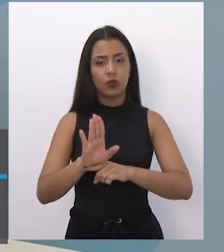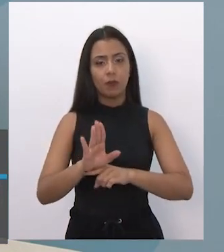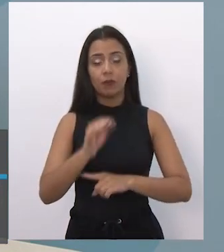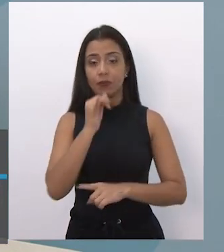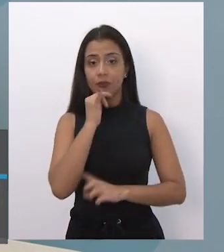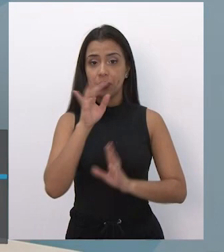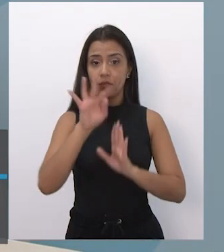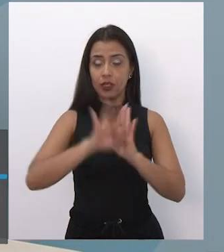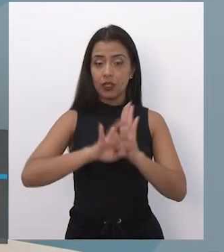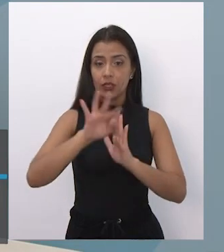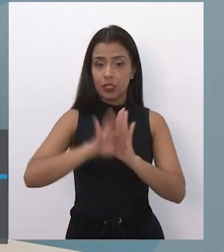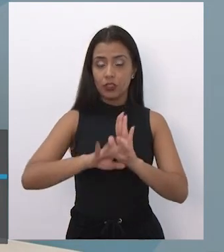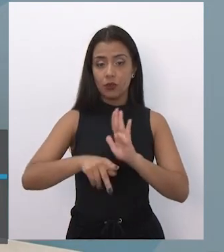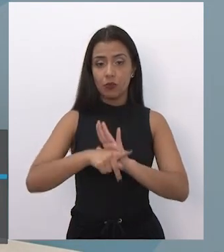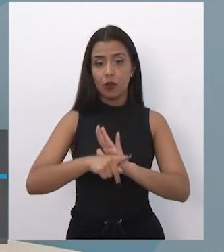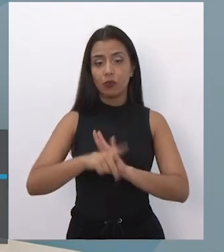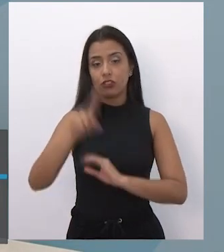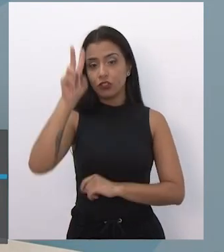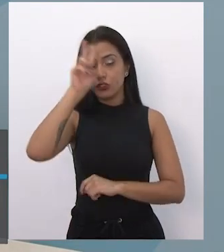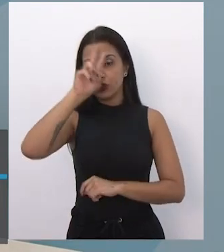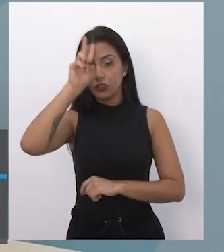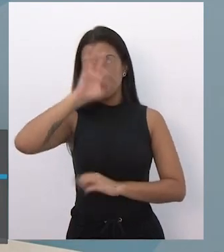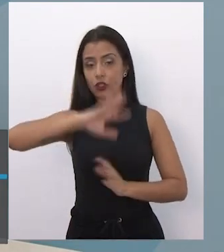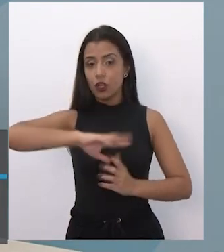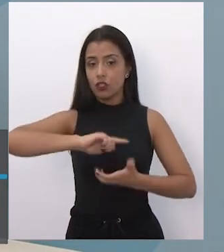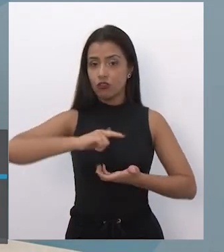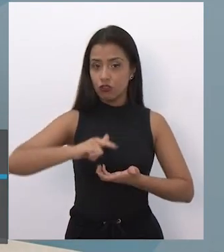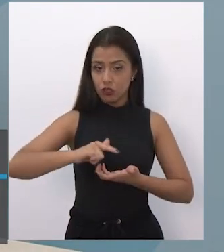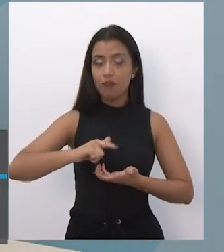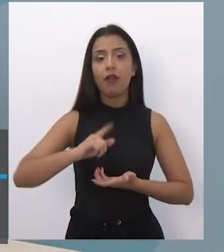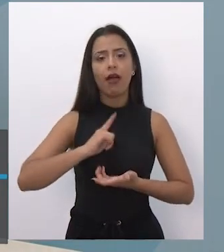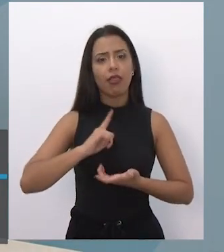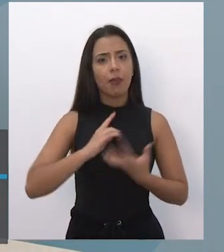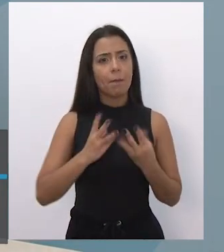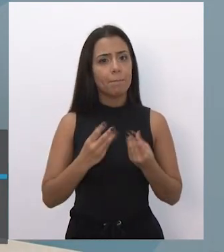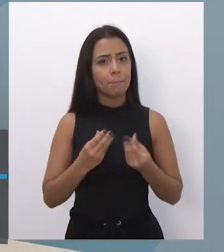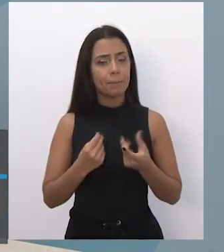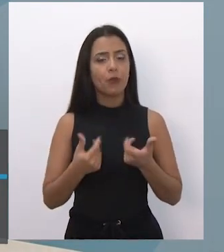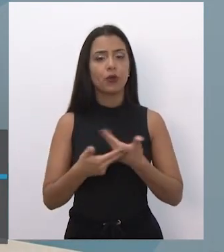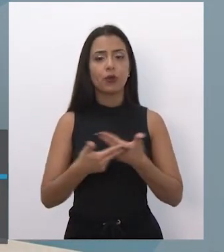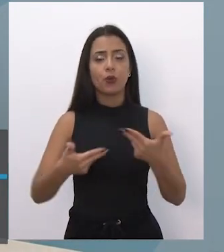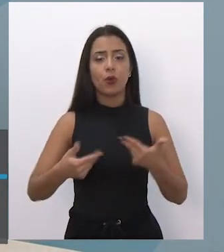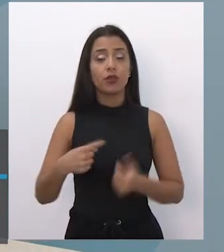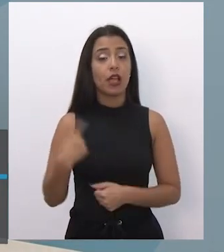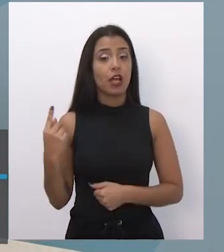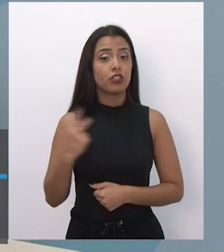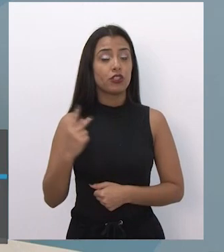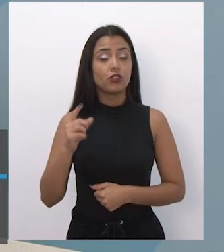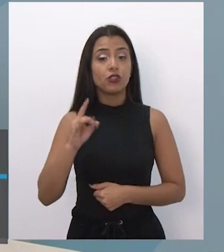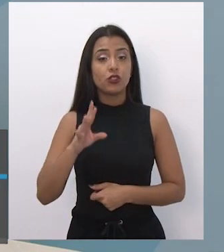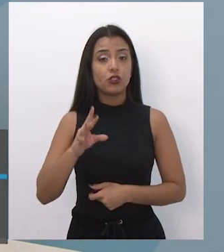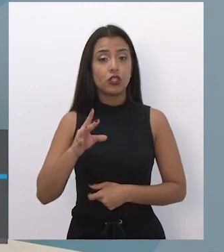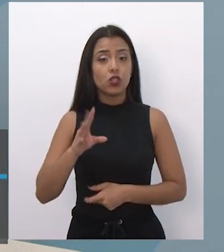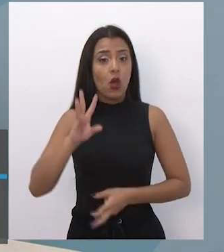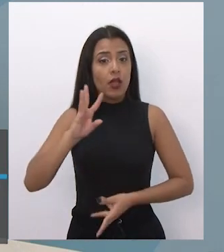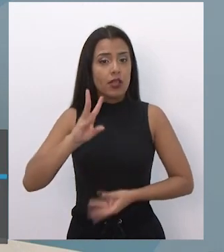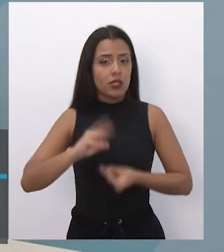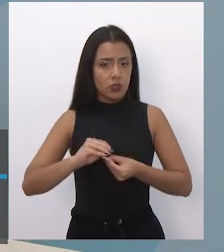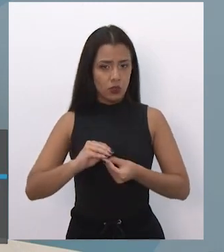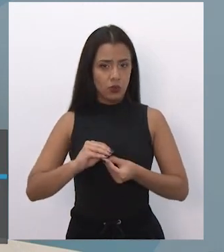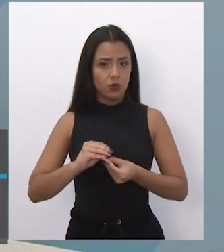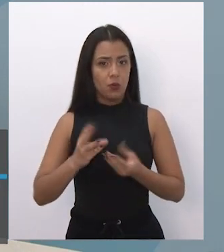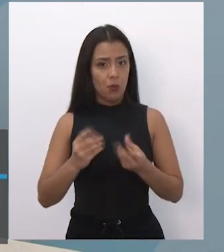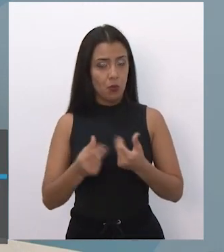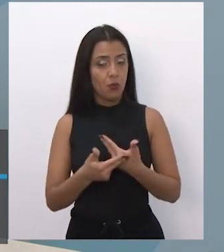exemplo, de História e Geografia, eles vão muito além do que a gente falou. A gente fez um breve resumo, mas é muito interessante que vocês tentem